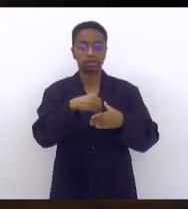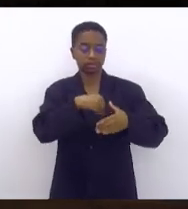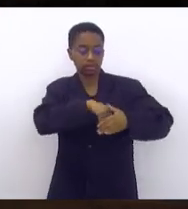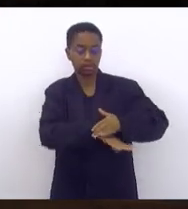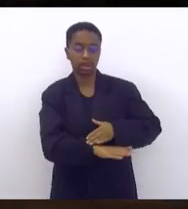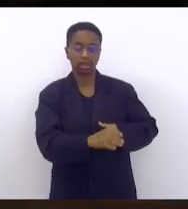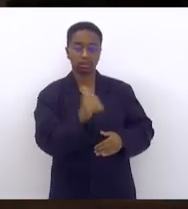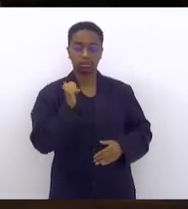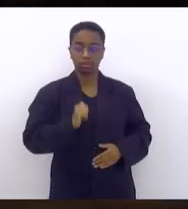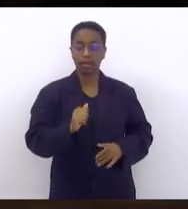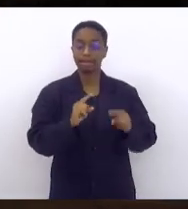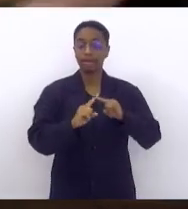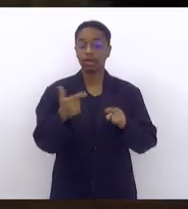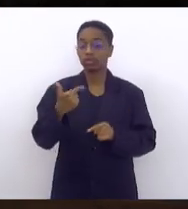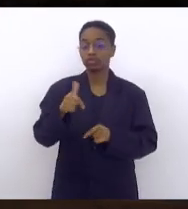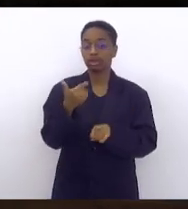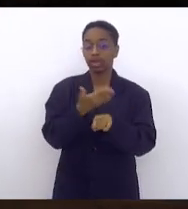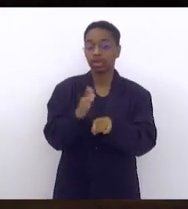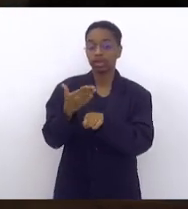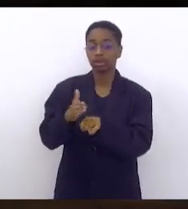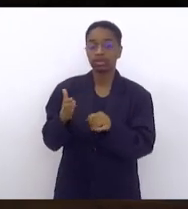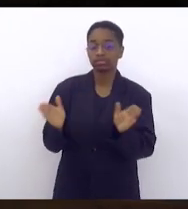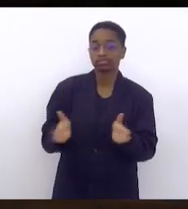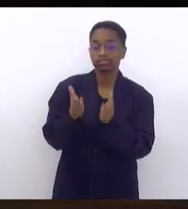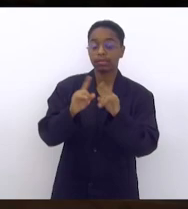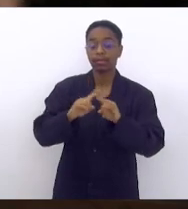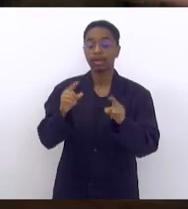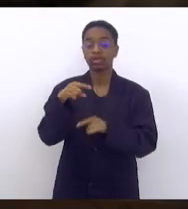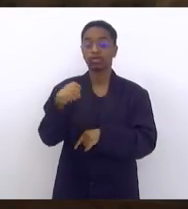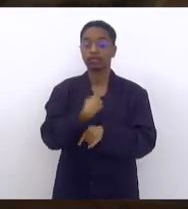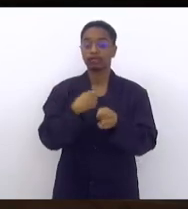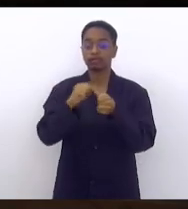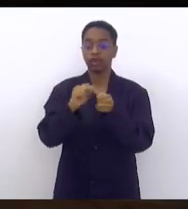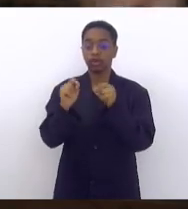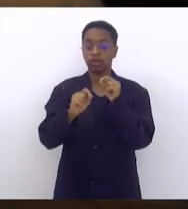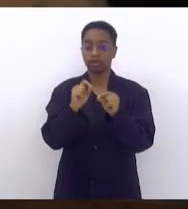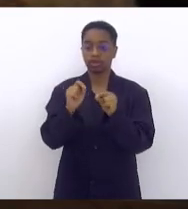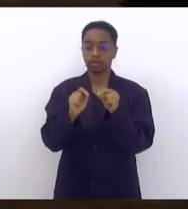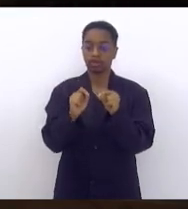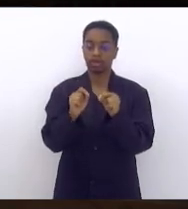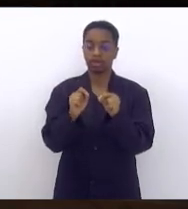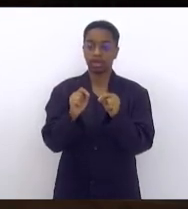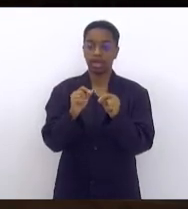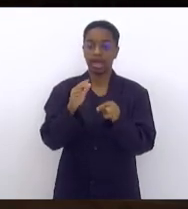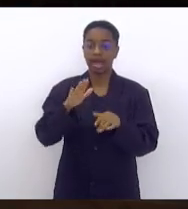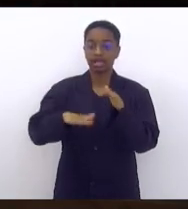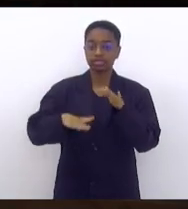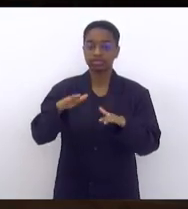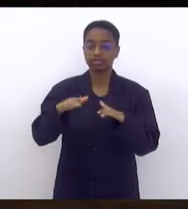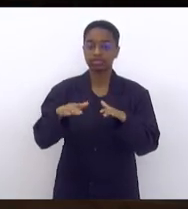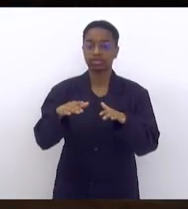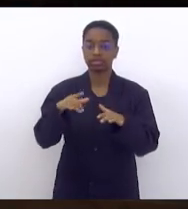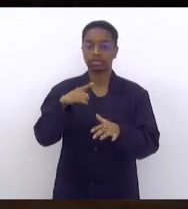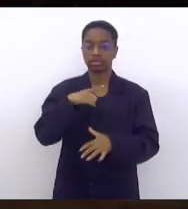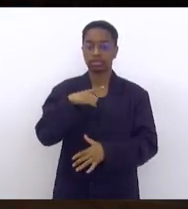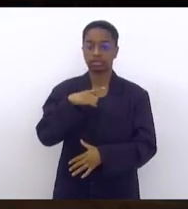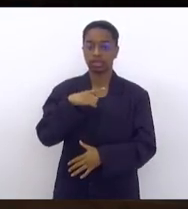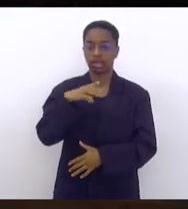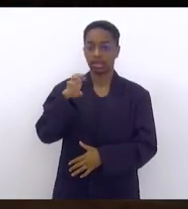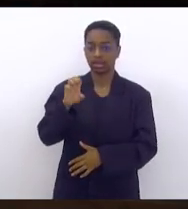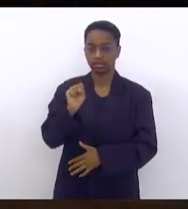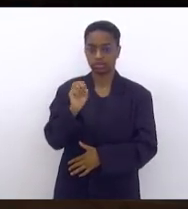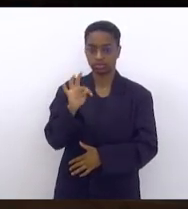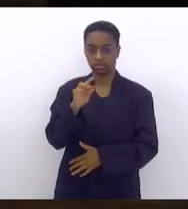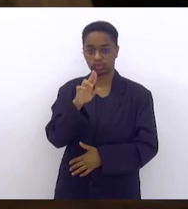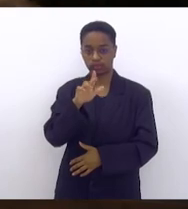fomos treinados adequadamente e fazíamos estufa, né? Quantas vezes com aquela barrica de abate, que é temerfós,